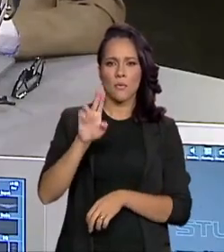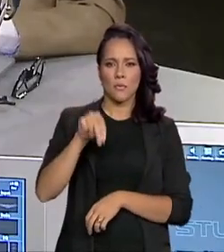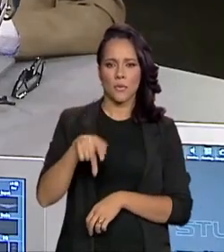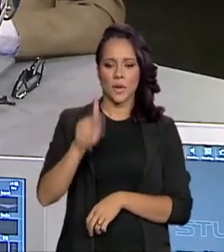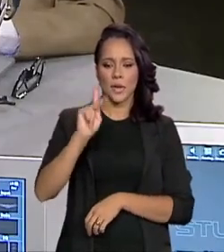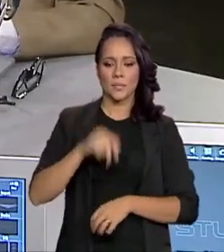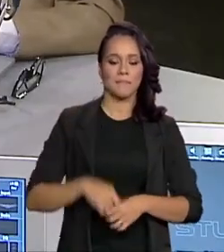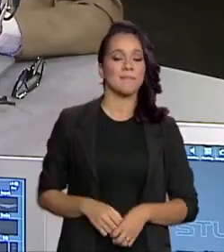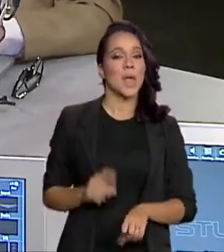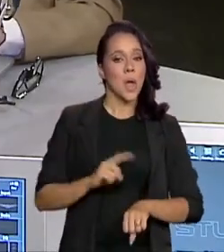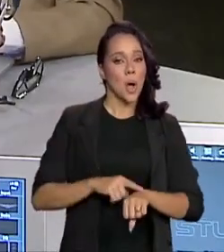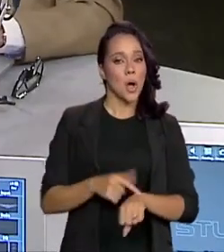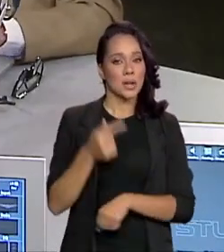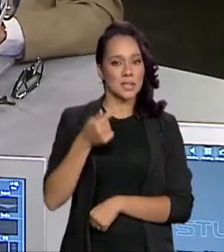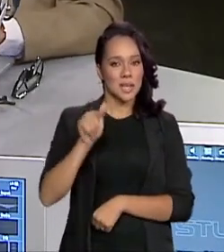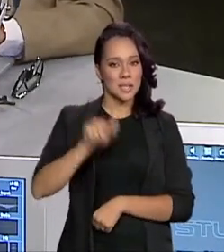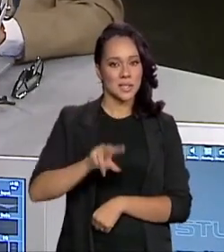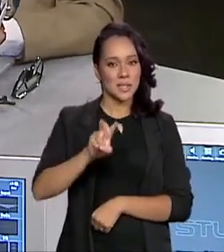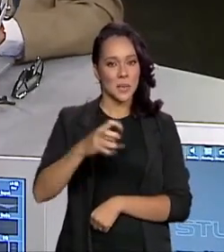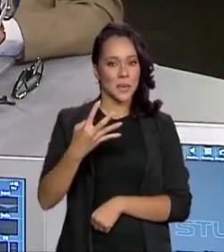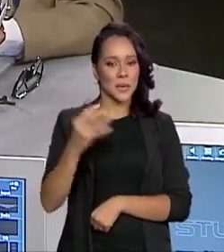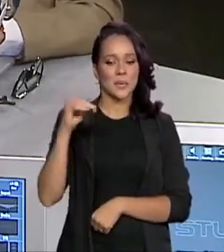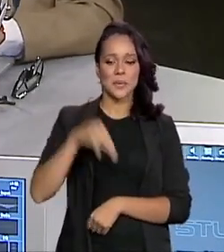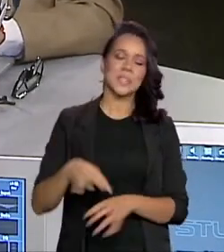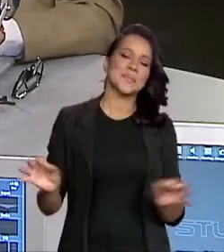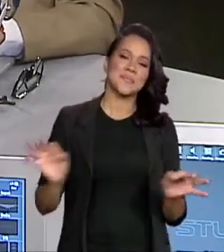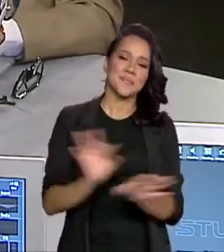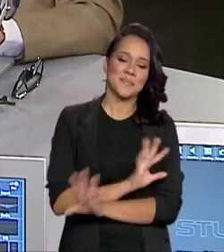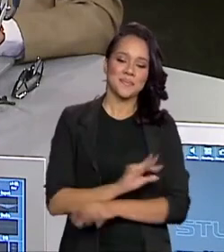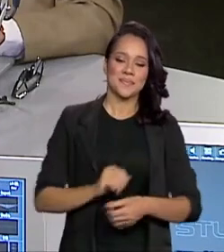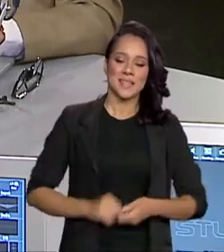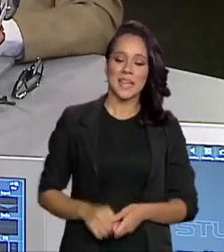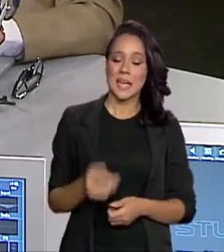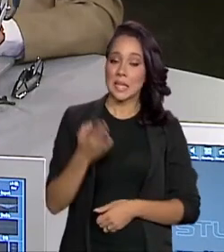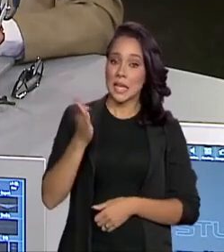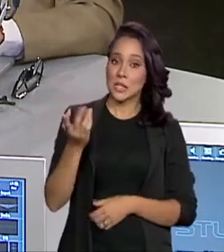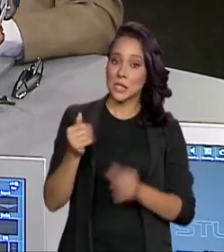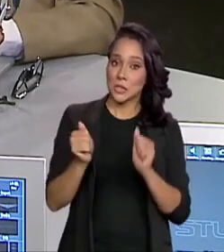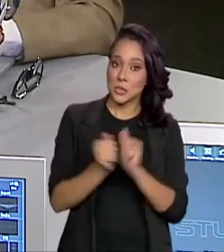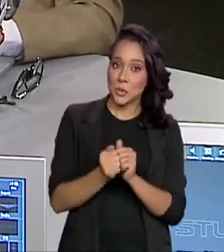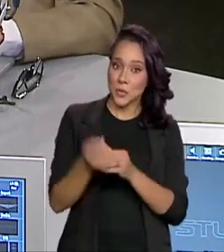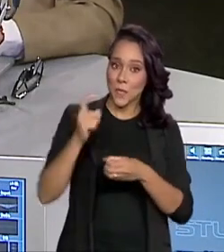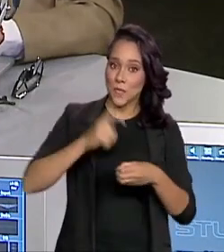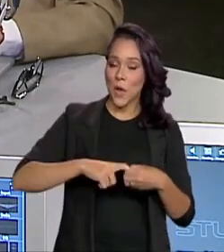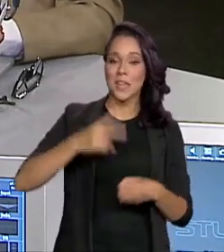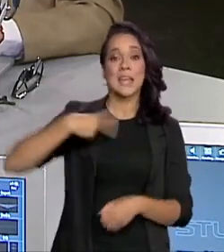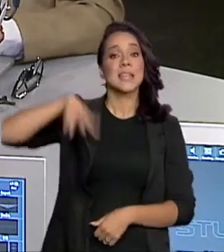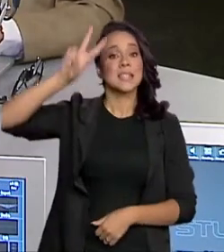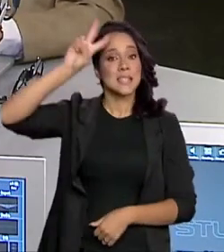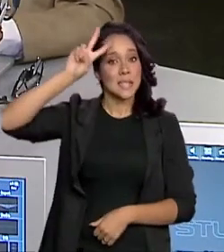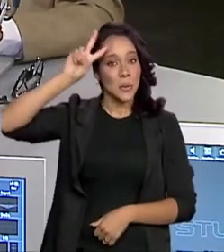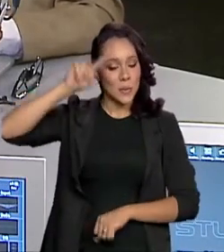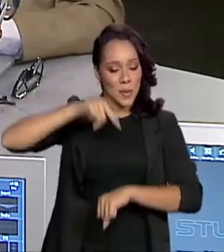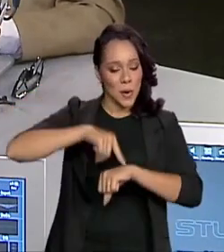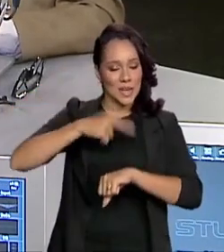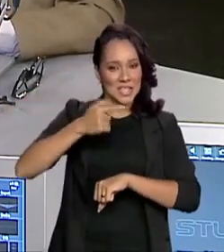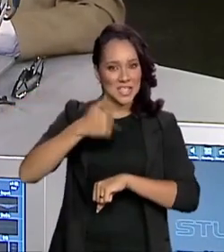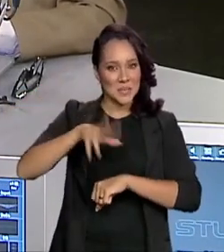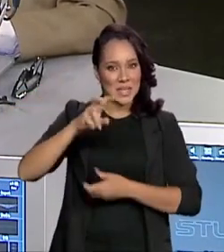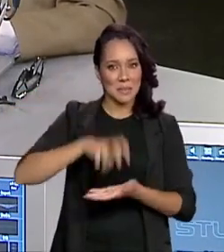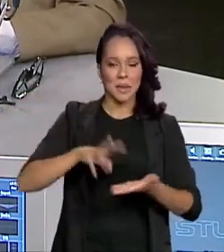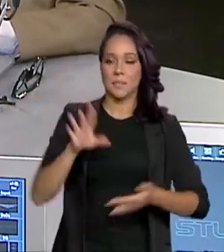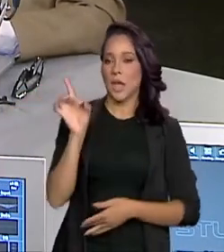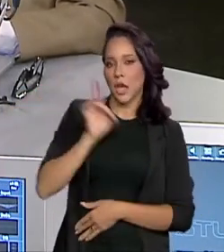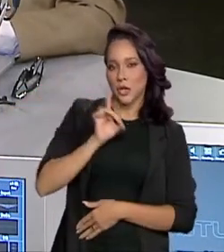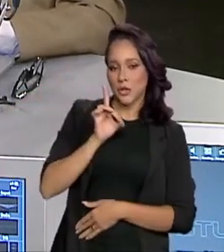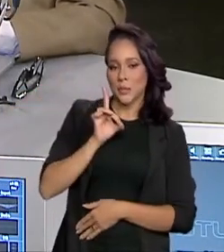horas e 54 minutos. Ficamos por aqui com esta edição do Repórter Nacional. Com compromisso, estamos juntos na próxima segunda-feira, às 7h30 da manhã. Isso, e no